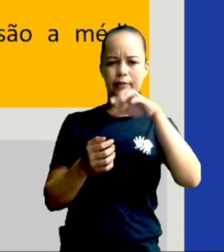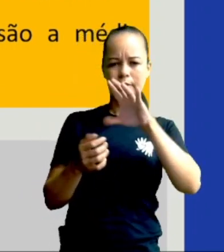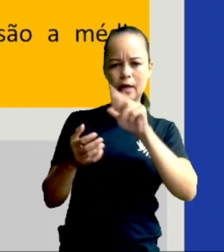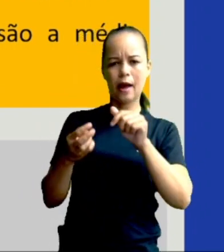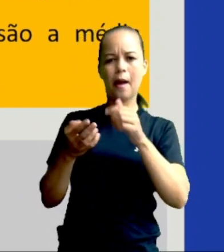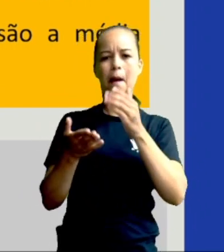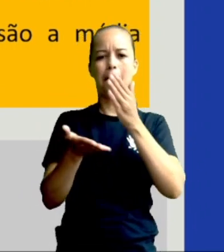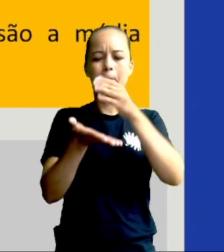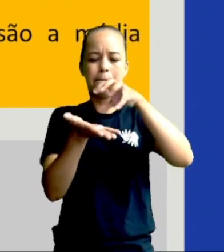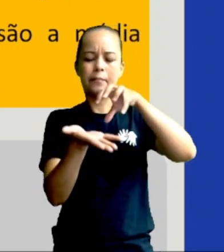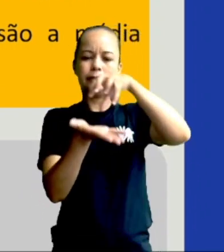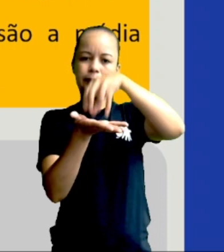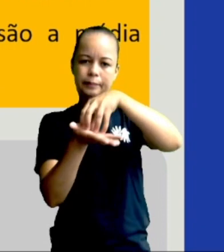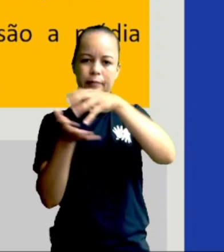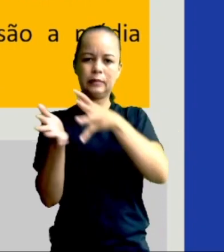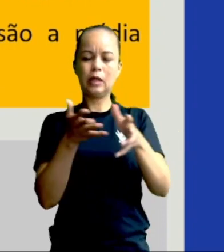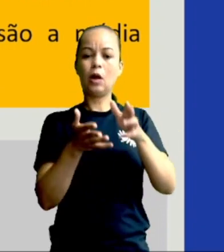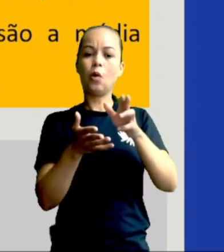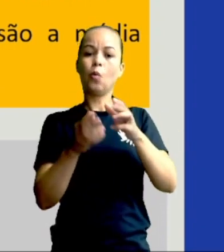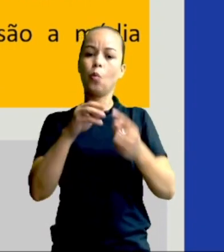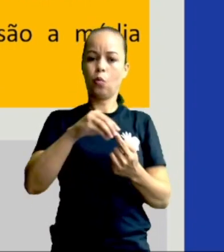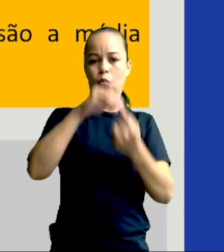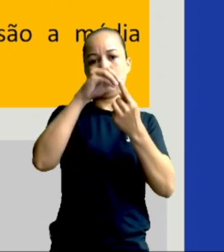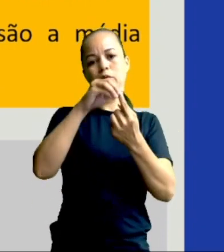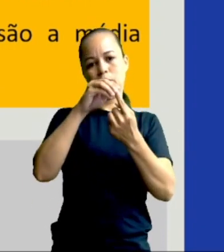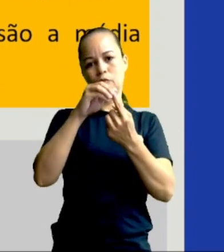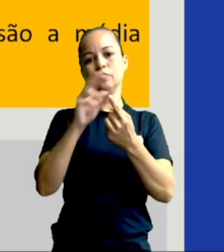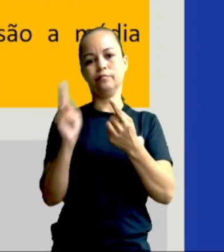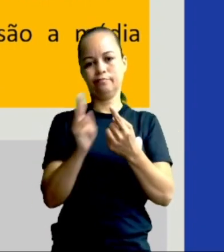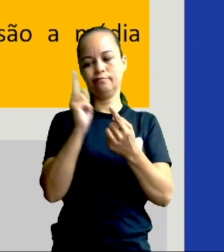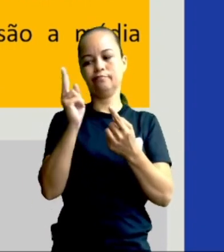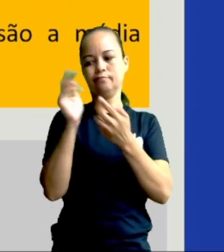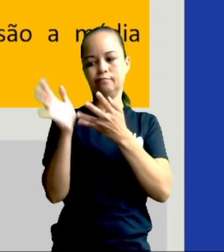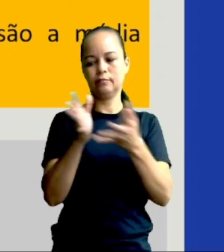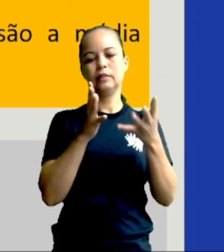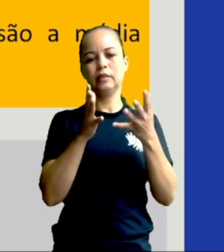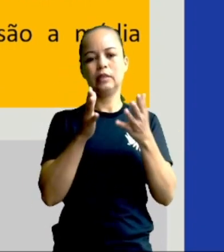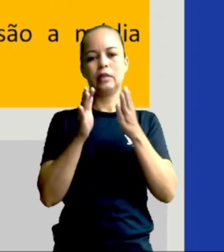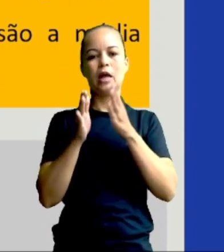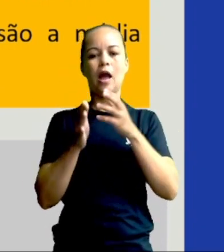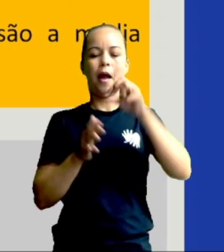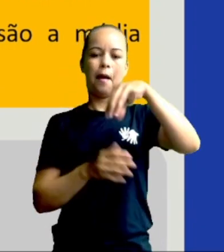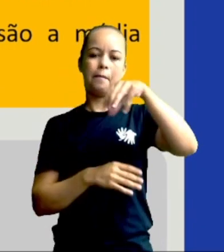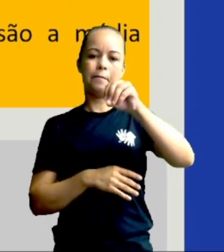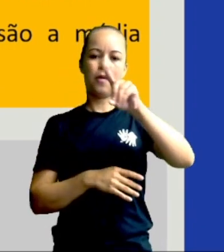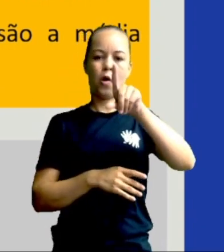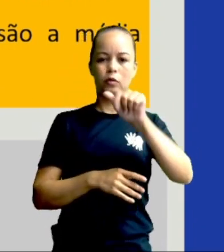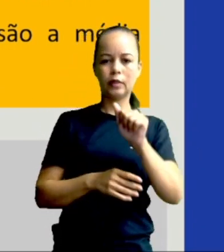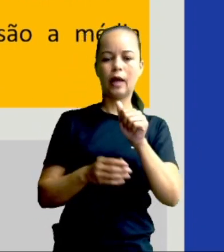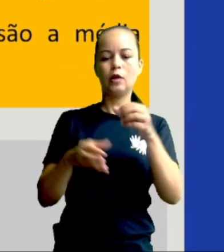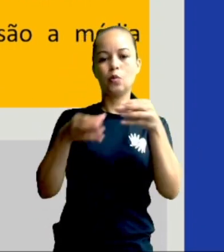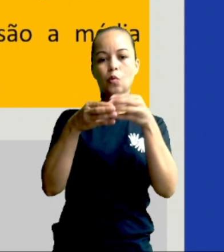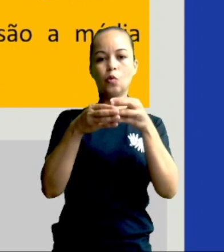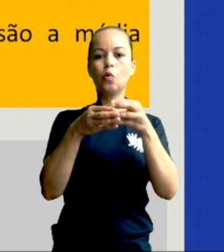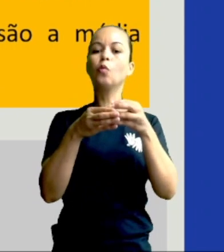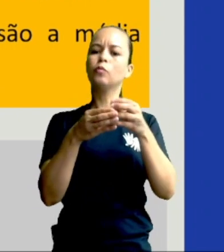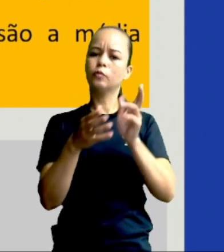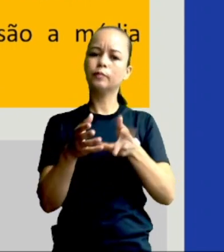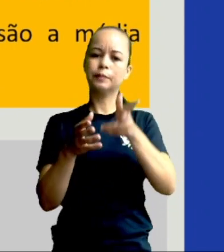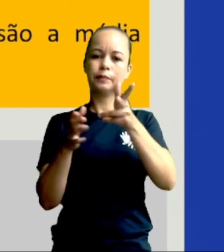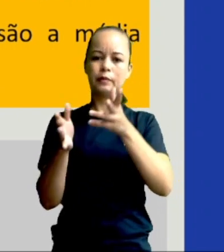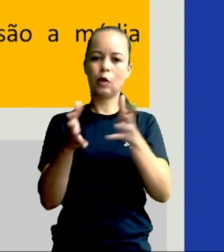conjunto de dados com um único valor. A moda é o valor com maior frequência absoluta em um conjunto.